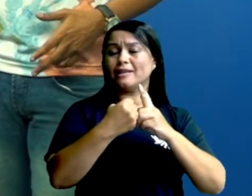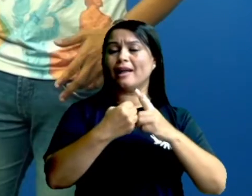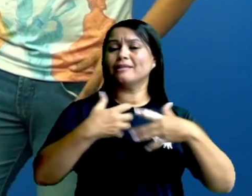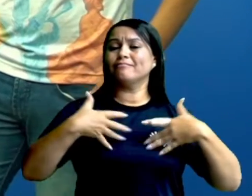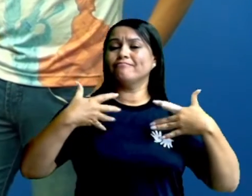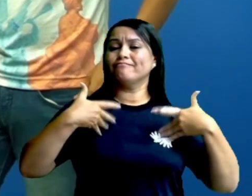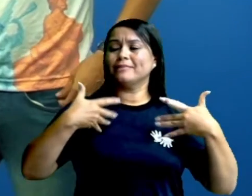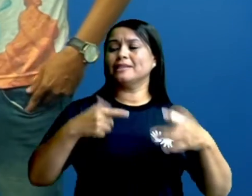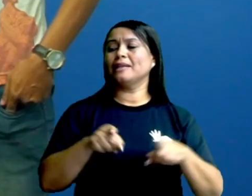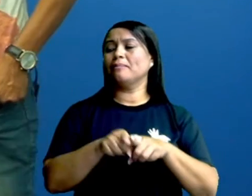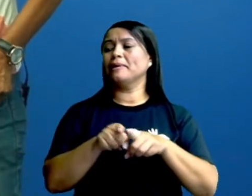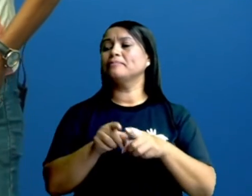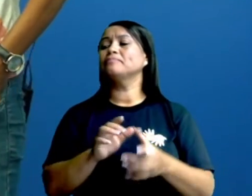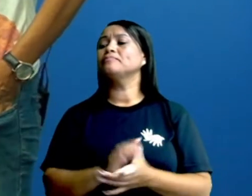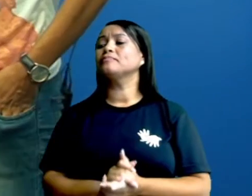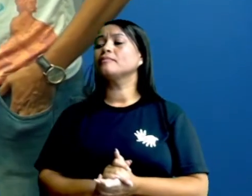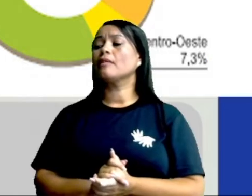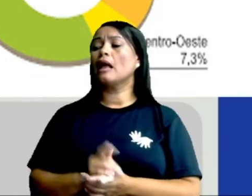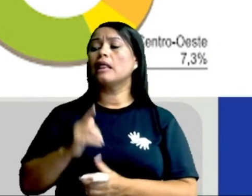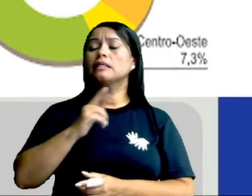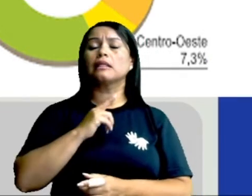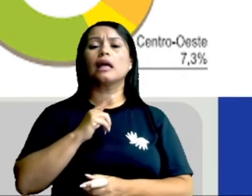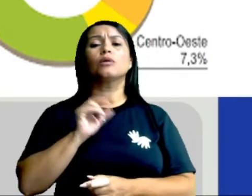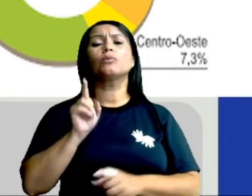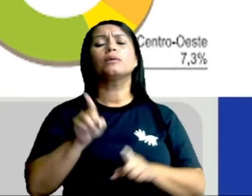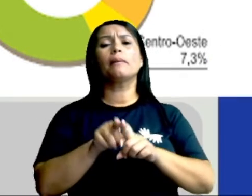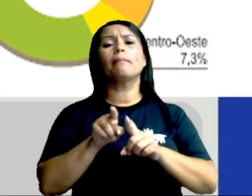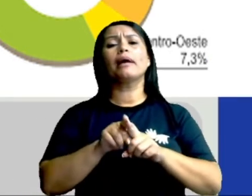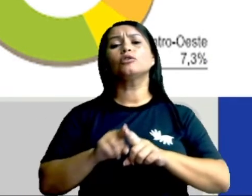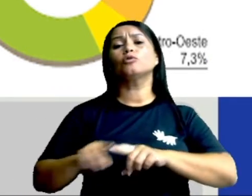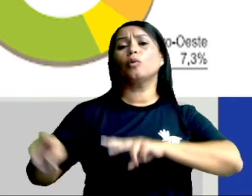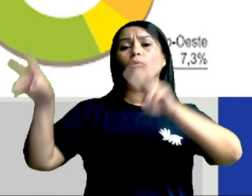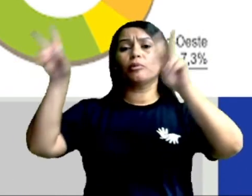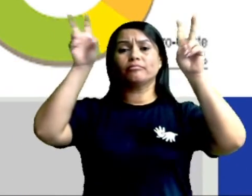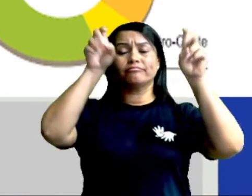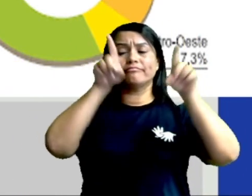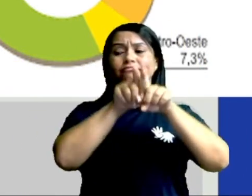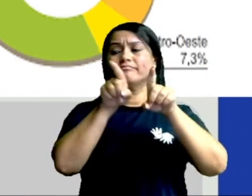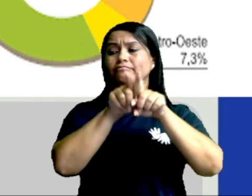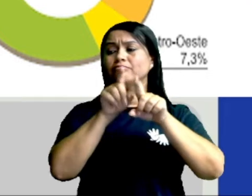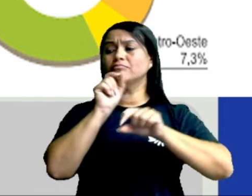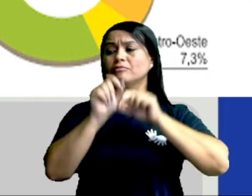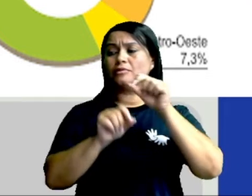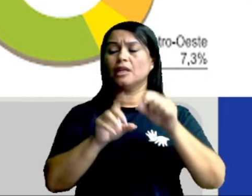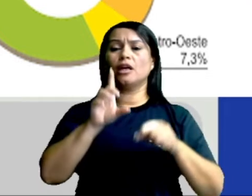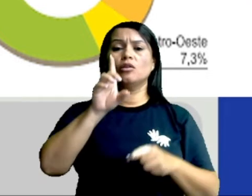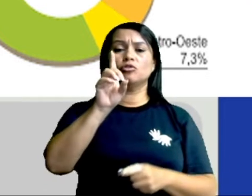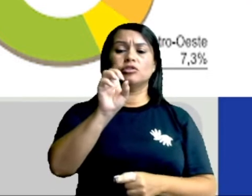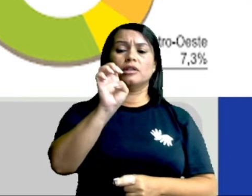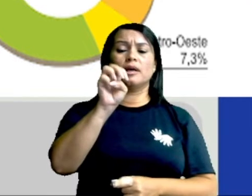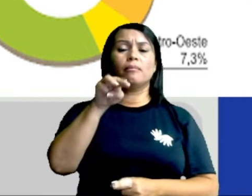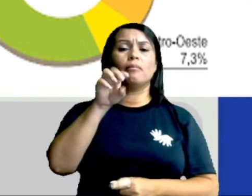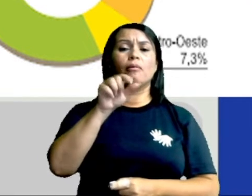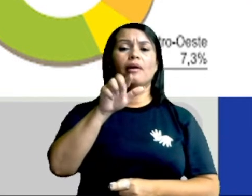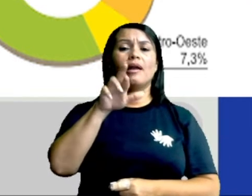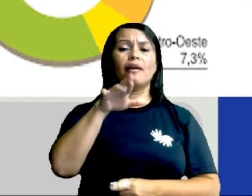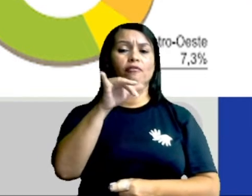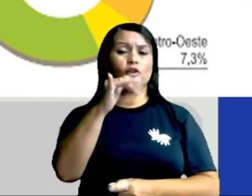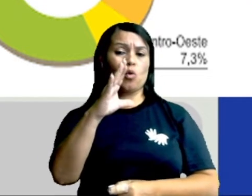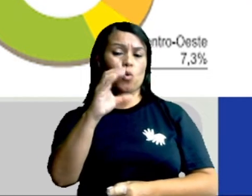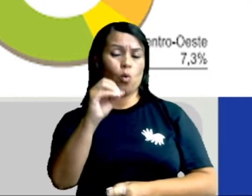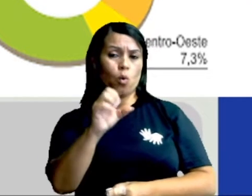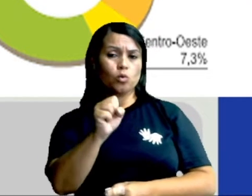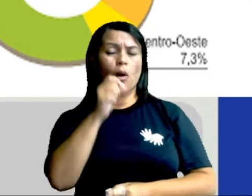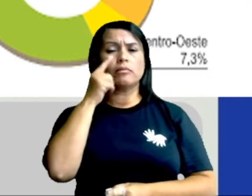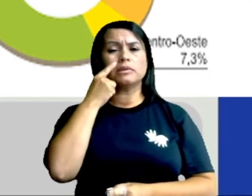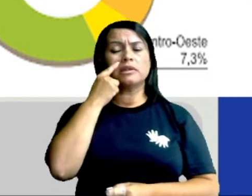beleza? Sobre os aspectos demográficos, a gente já tinha mencionado, né? A região sudeste aqui, ó,